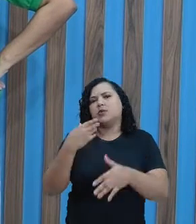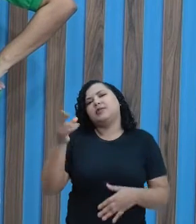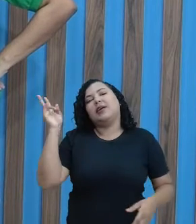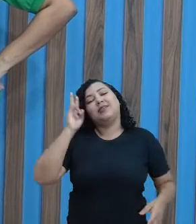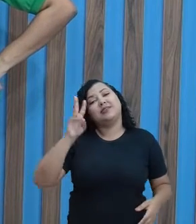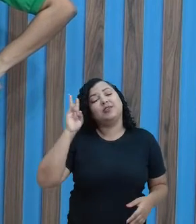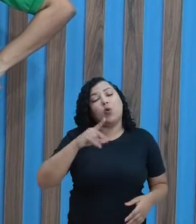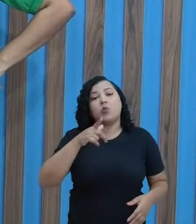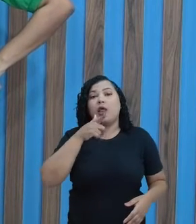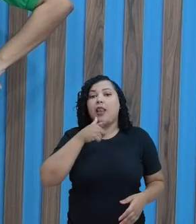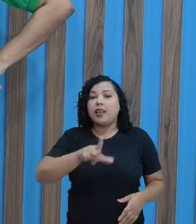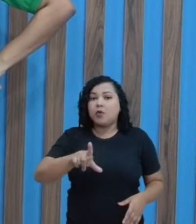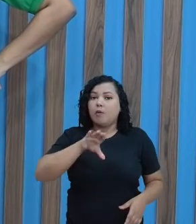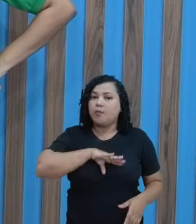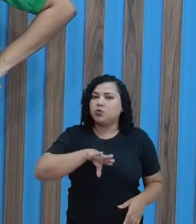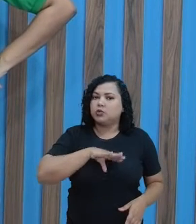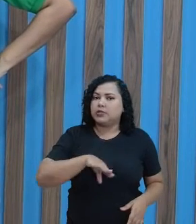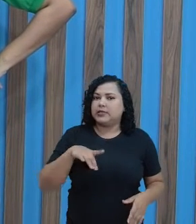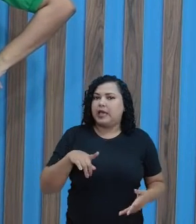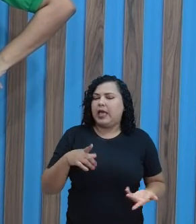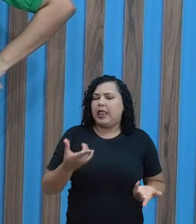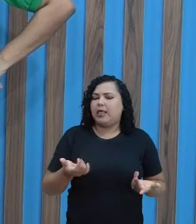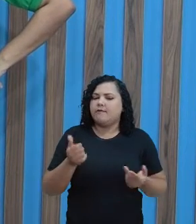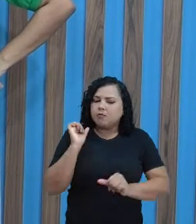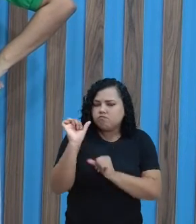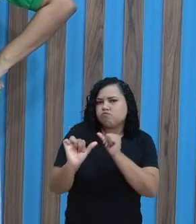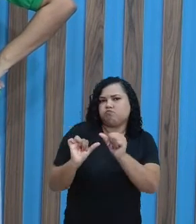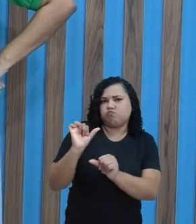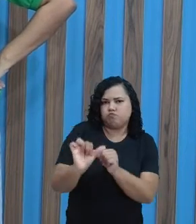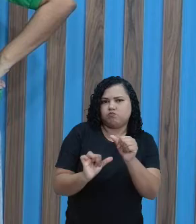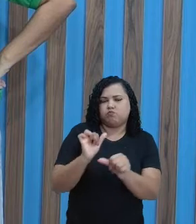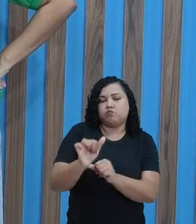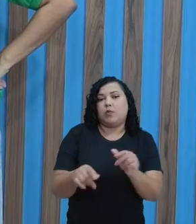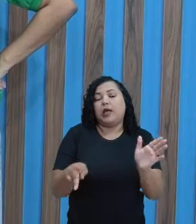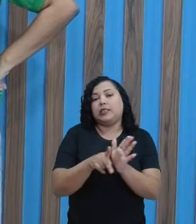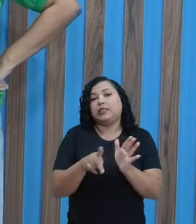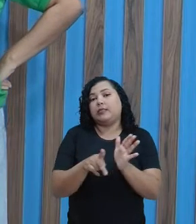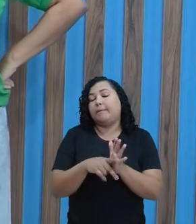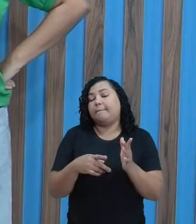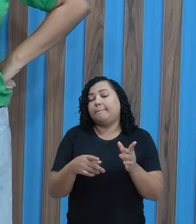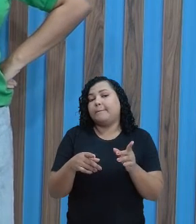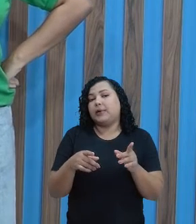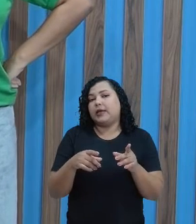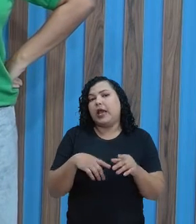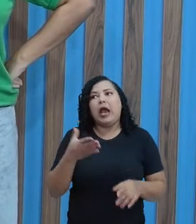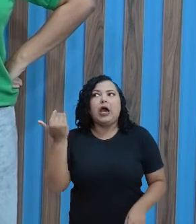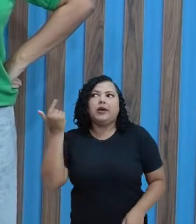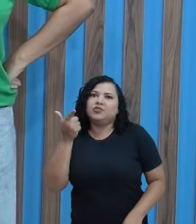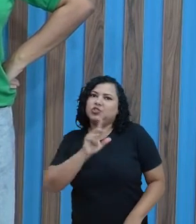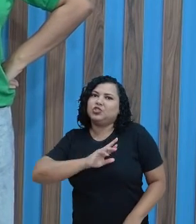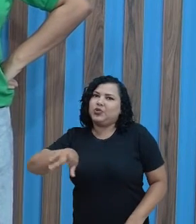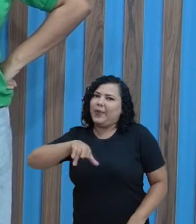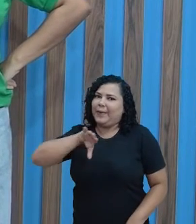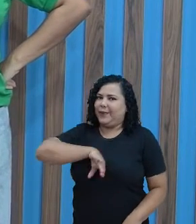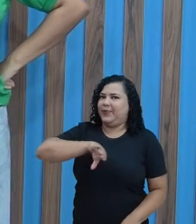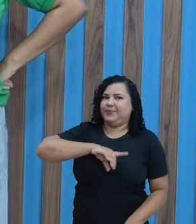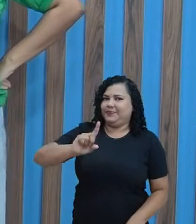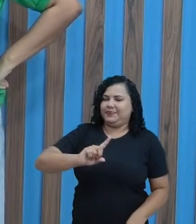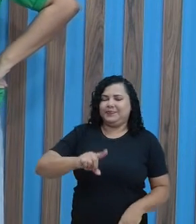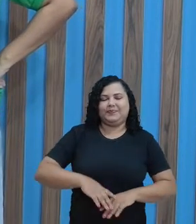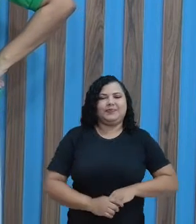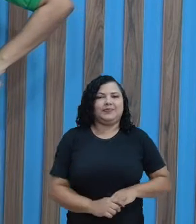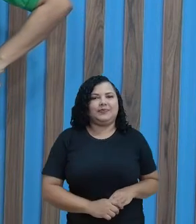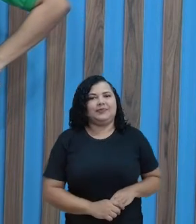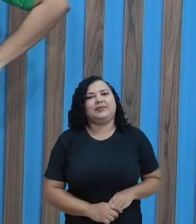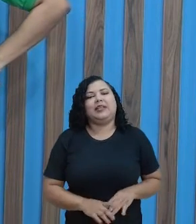a língua portuguesa ela vai não só sofrendo modificações, como ela, a priori, nem era exatamente português, né?